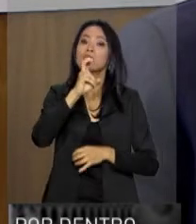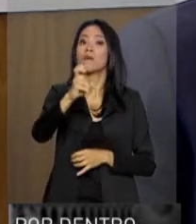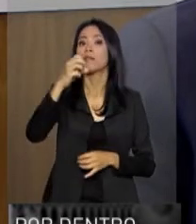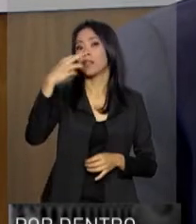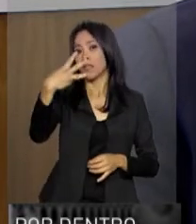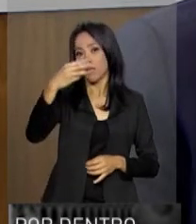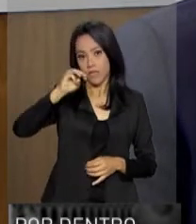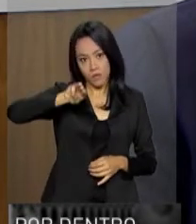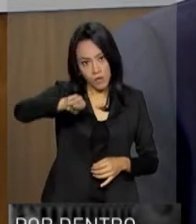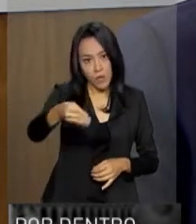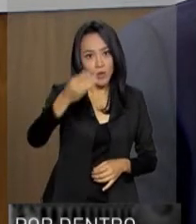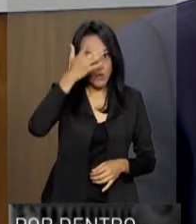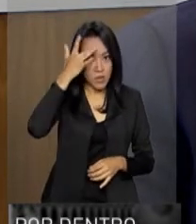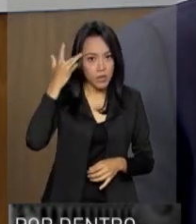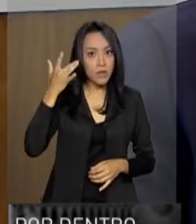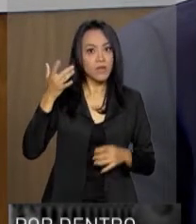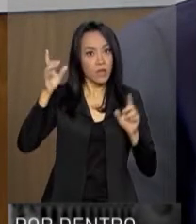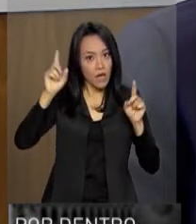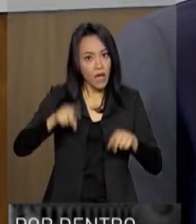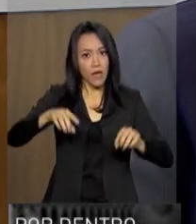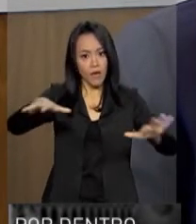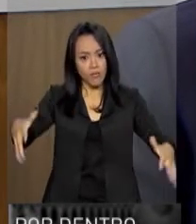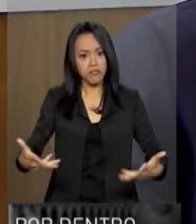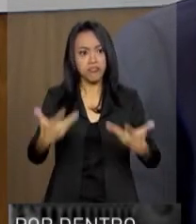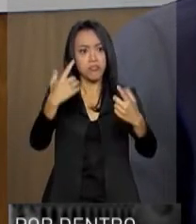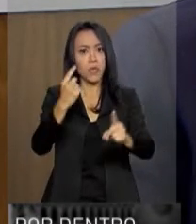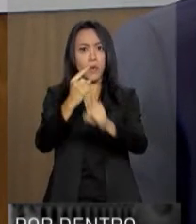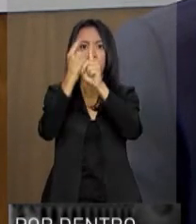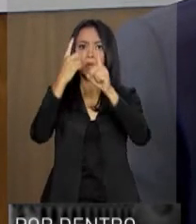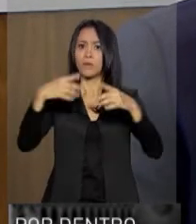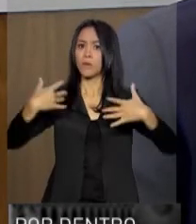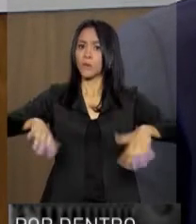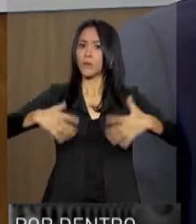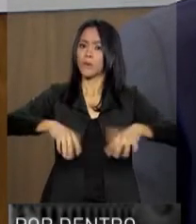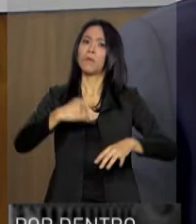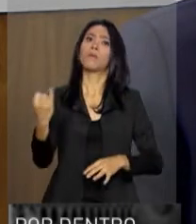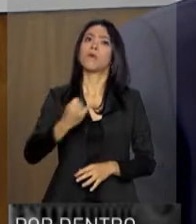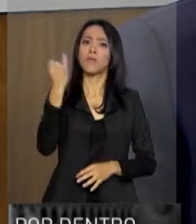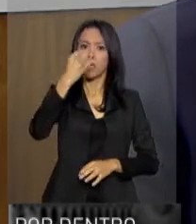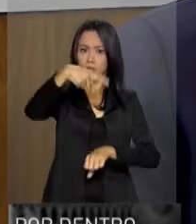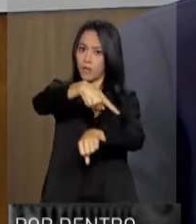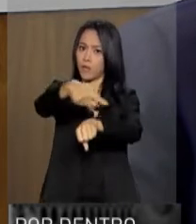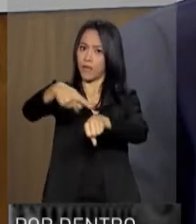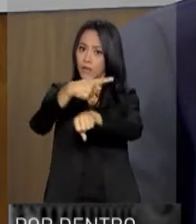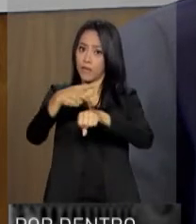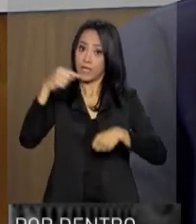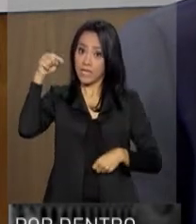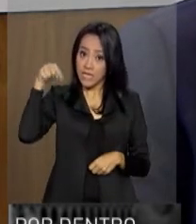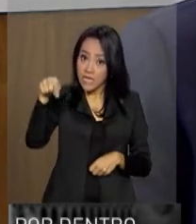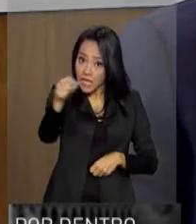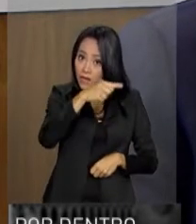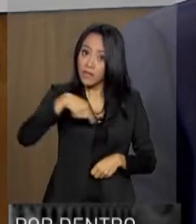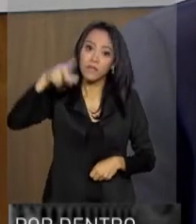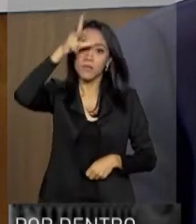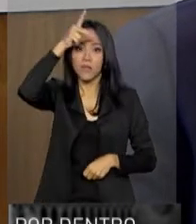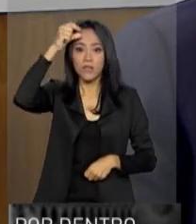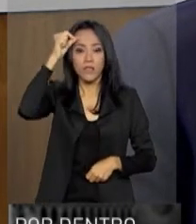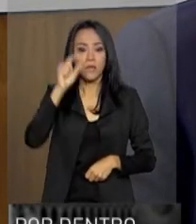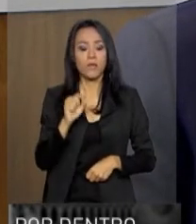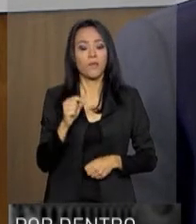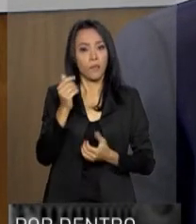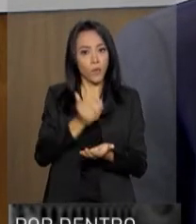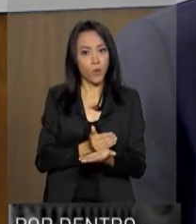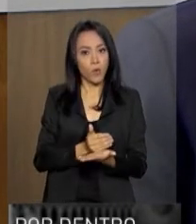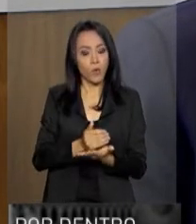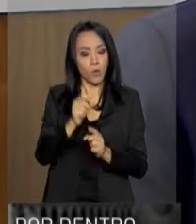brasileiros é uma solenidade cívica é um momento importante para o país e esses municípios a partir do mês de maio começaram já a